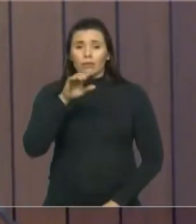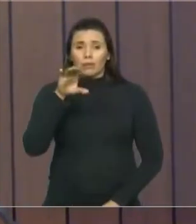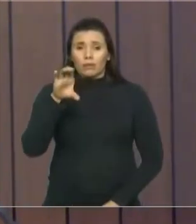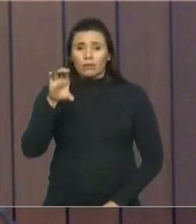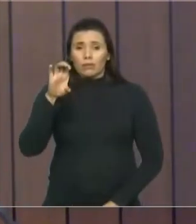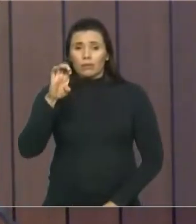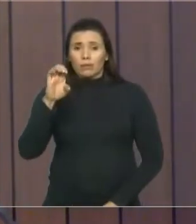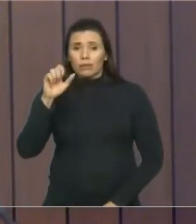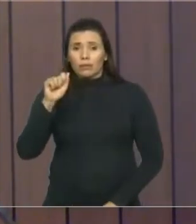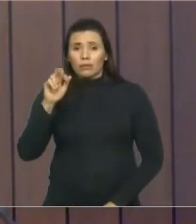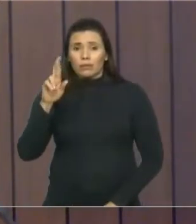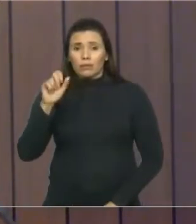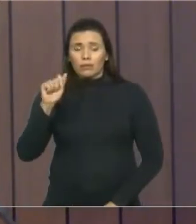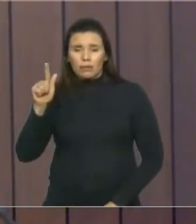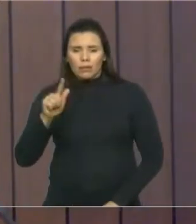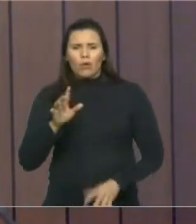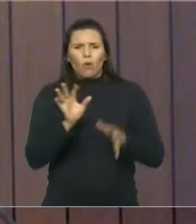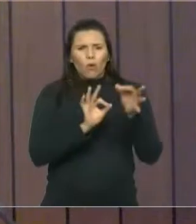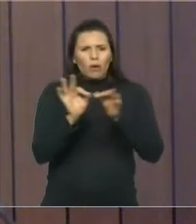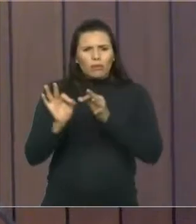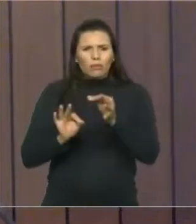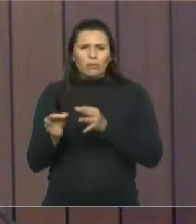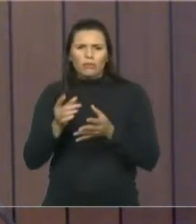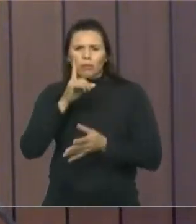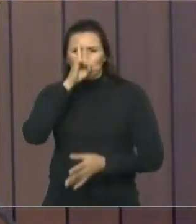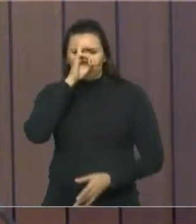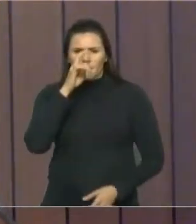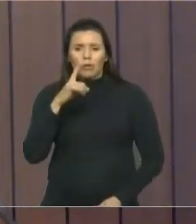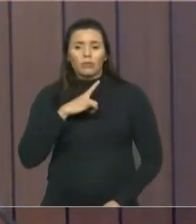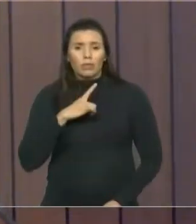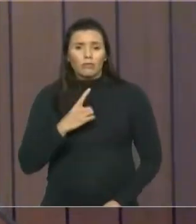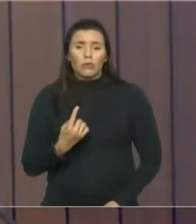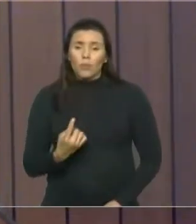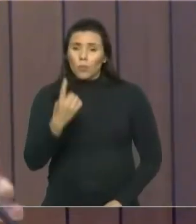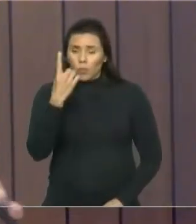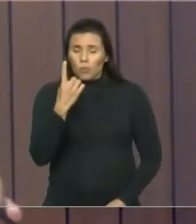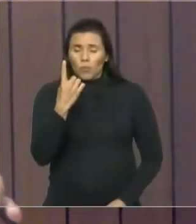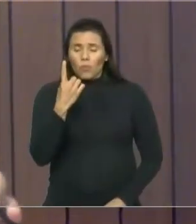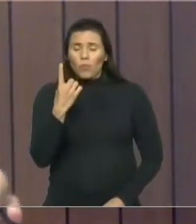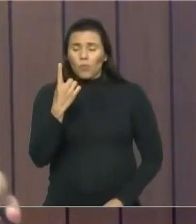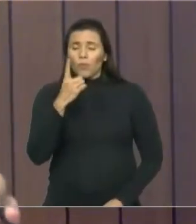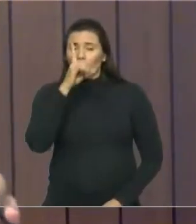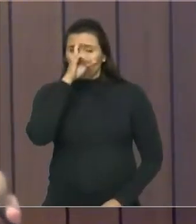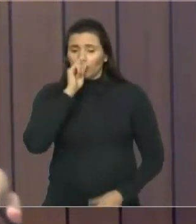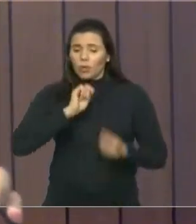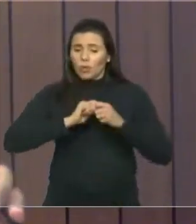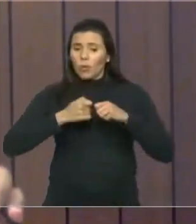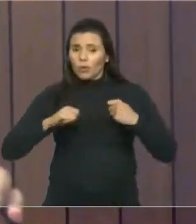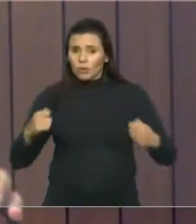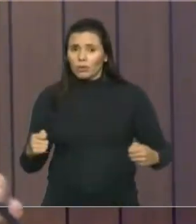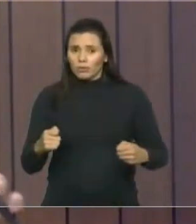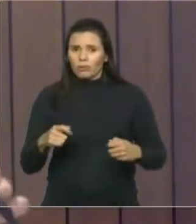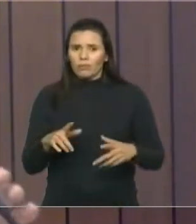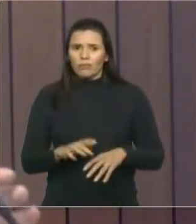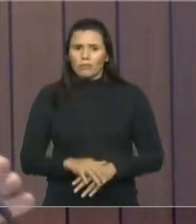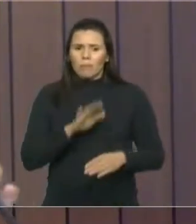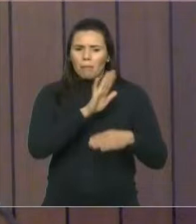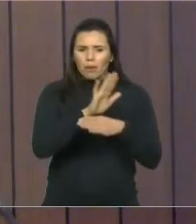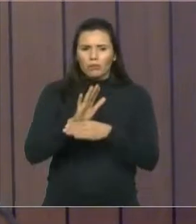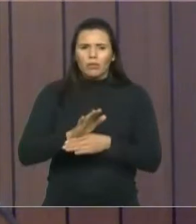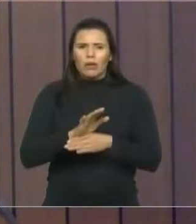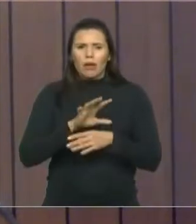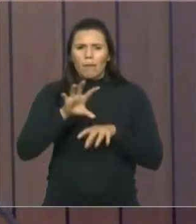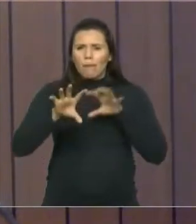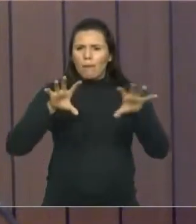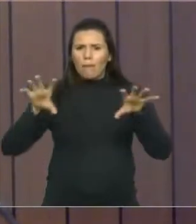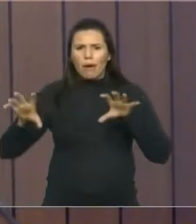hospitais regionais, ele teve um grande hospital para cada região de saúde, para cada macro-região de saúde, na